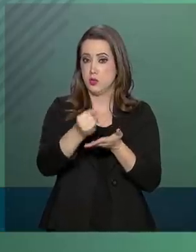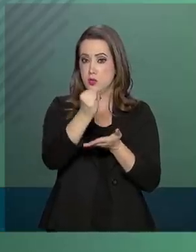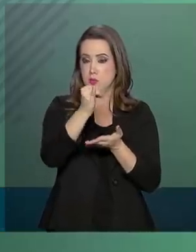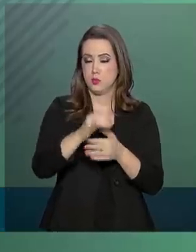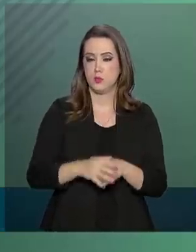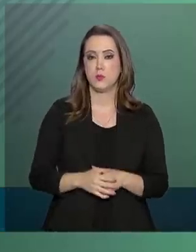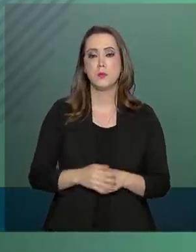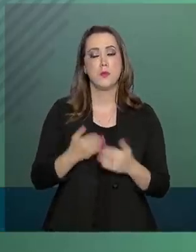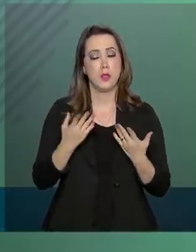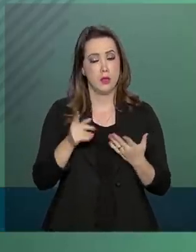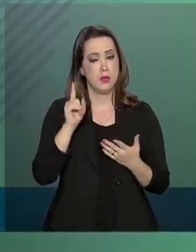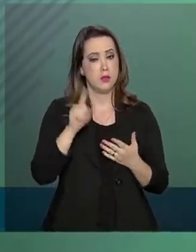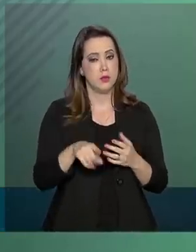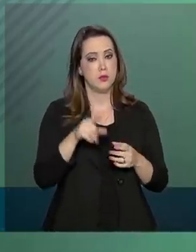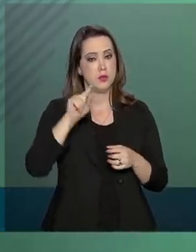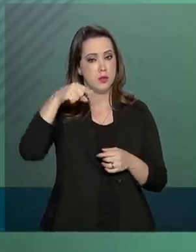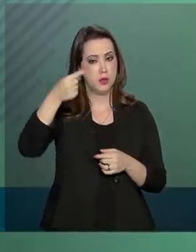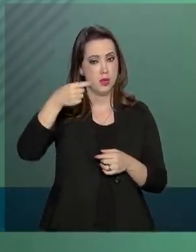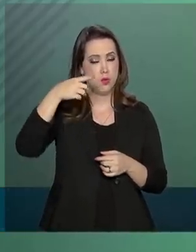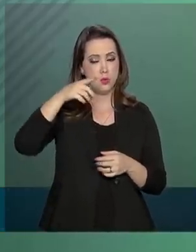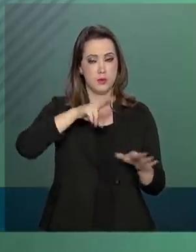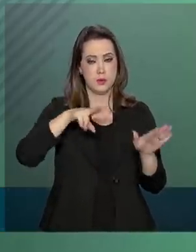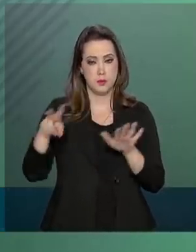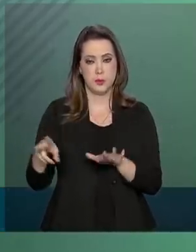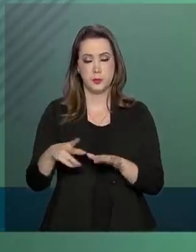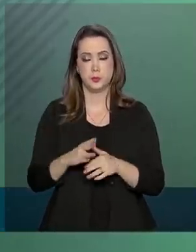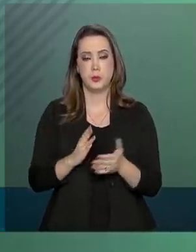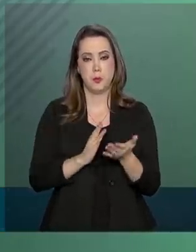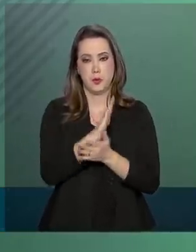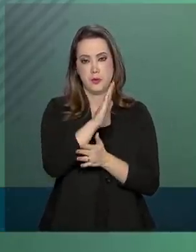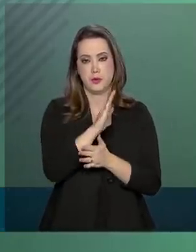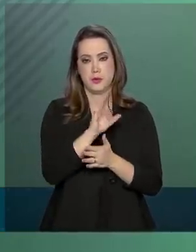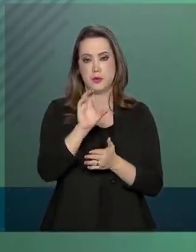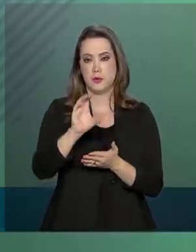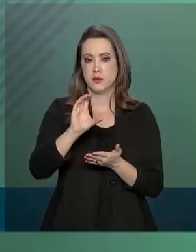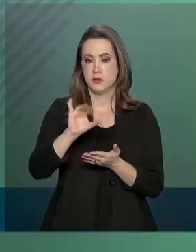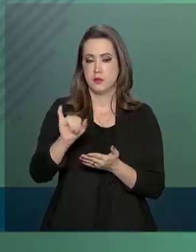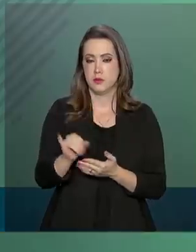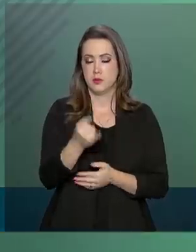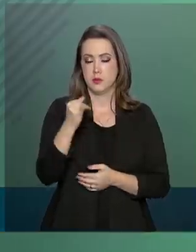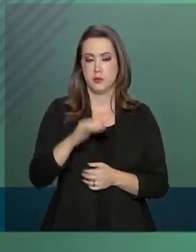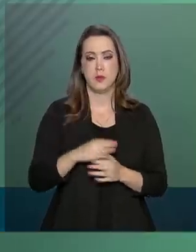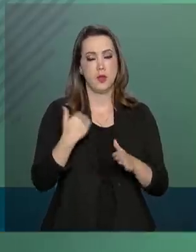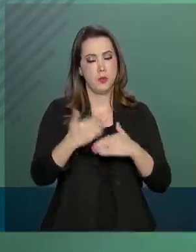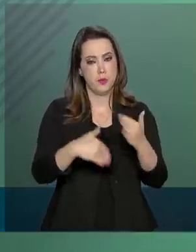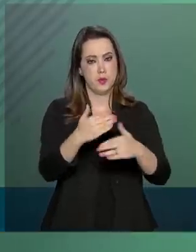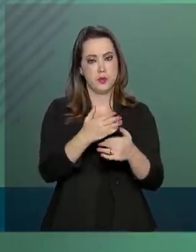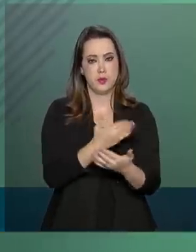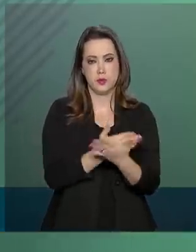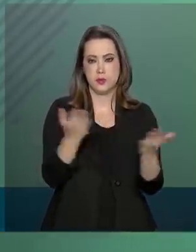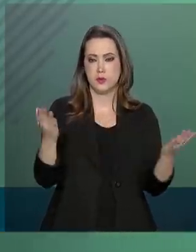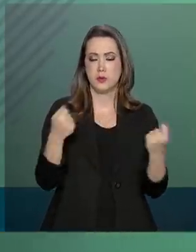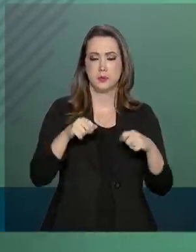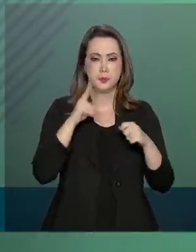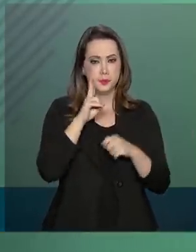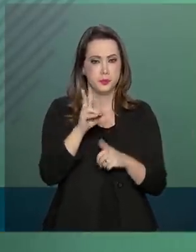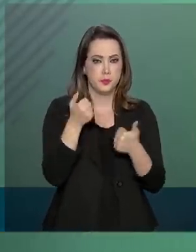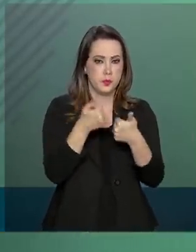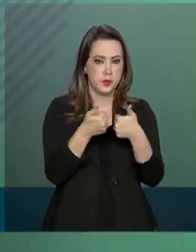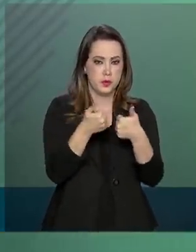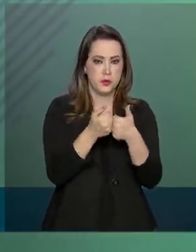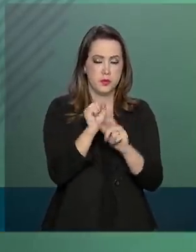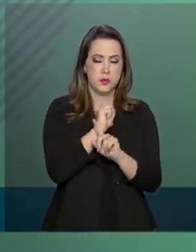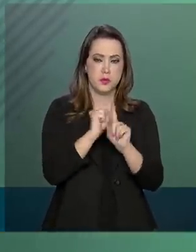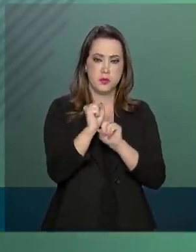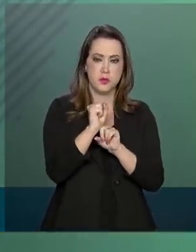ccj na próxima semana é um processo que os senhores vêm acompanhando que a